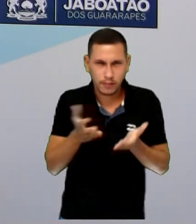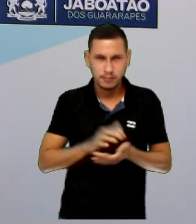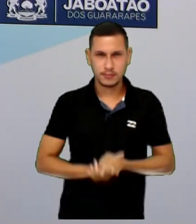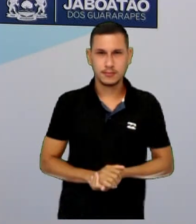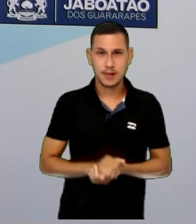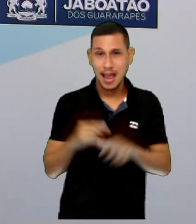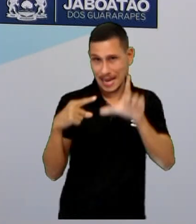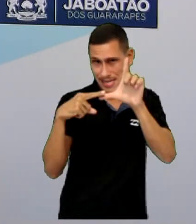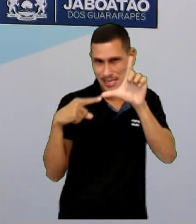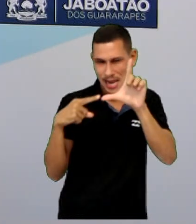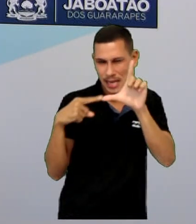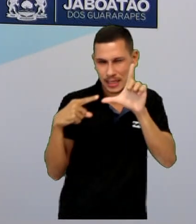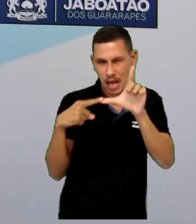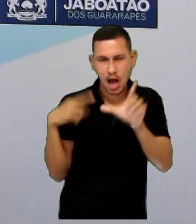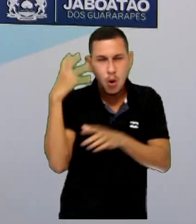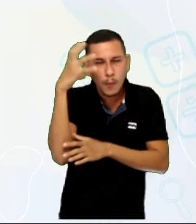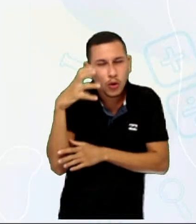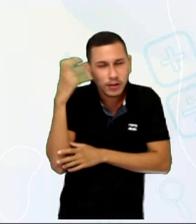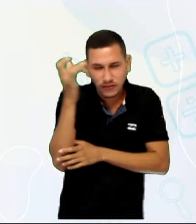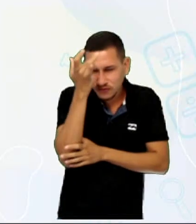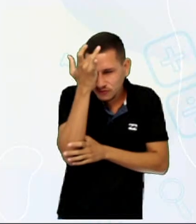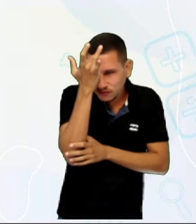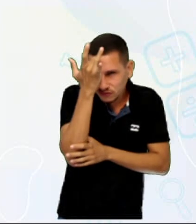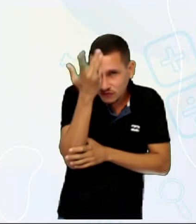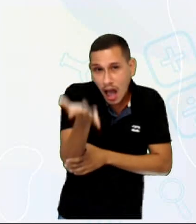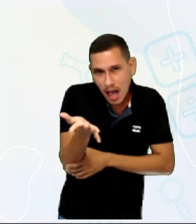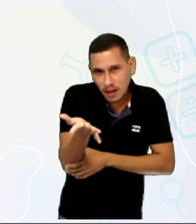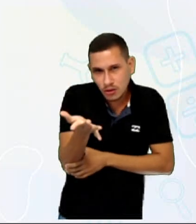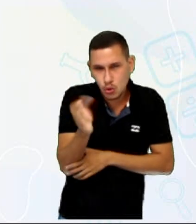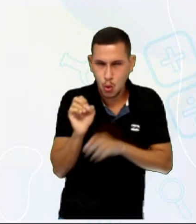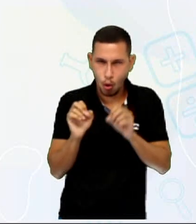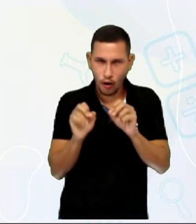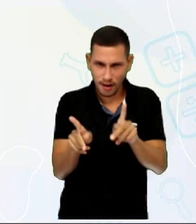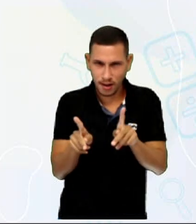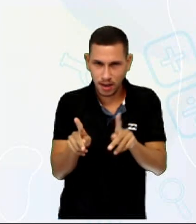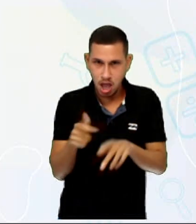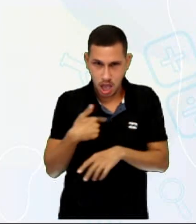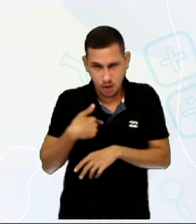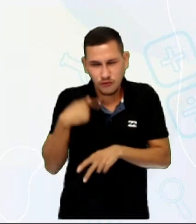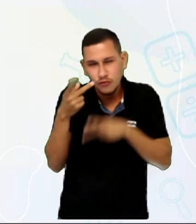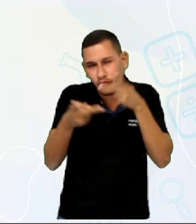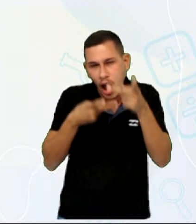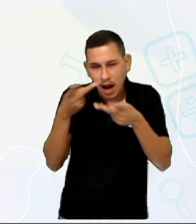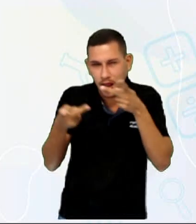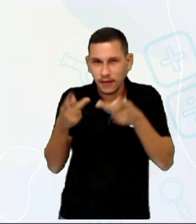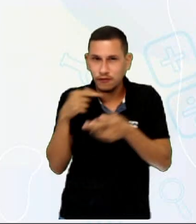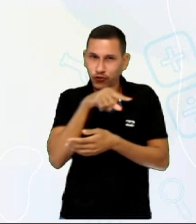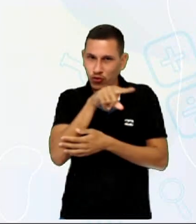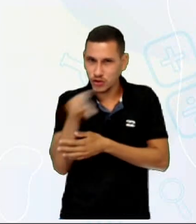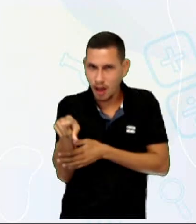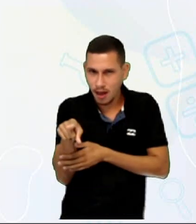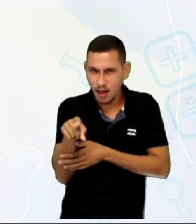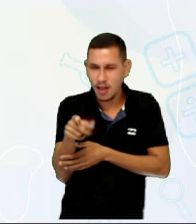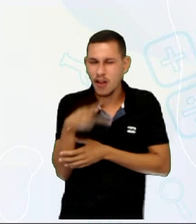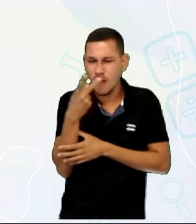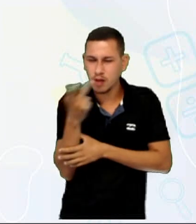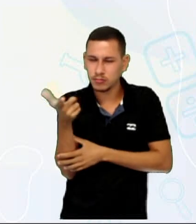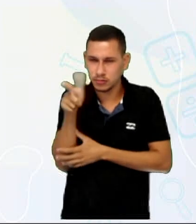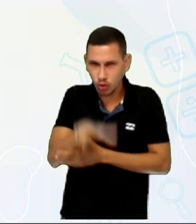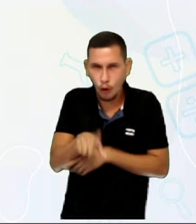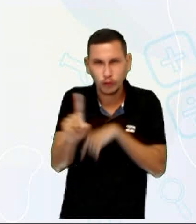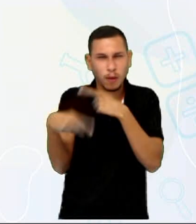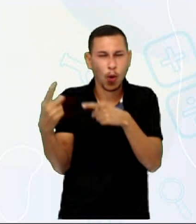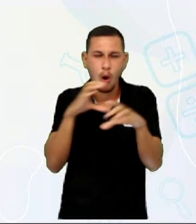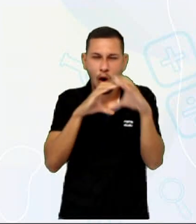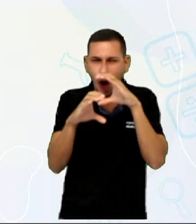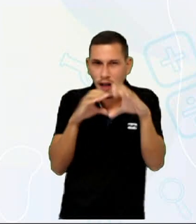uma música bem facilzinha, tá? Eu vou falar o verso, vocês vão repetir, depois eu vou cantar